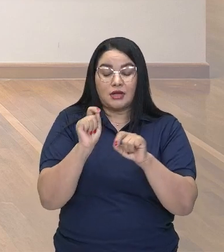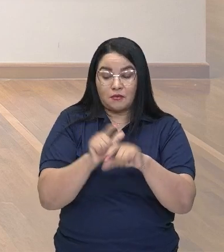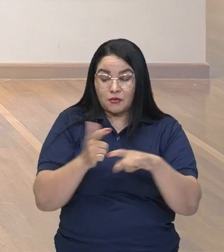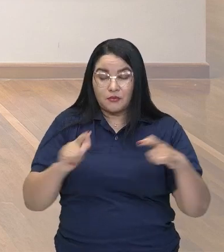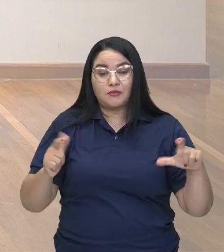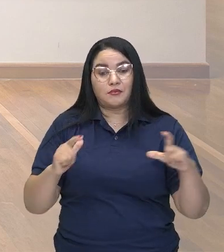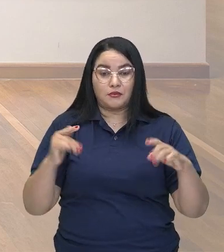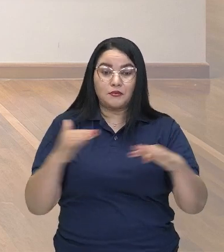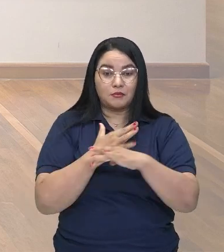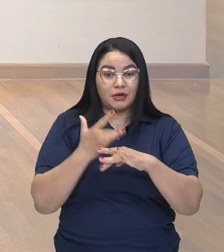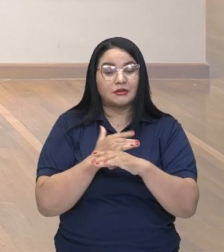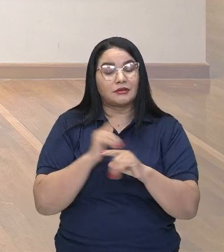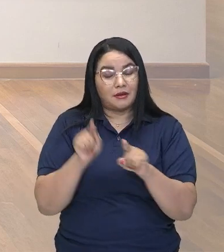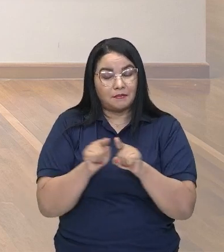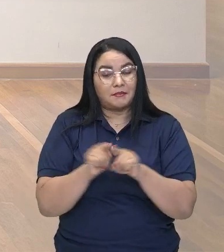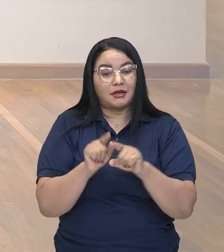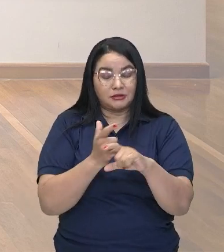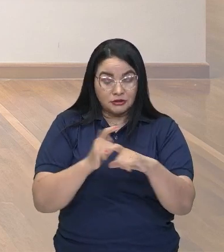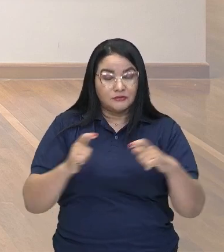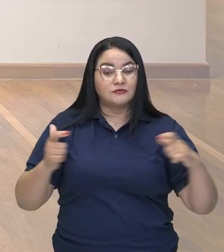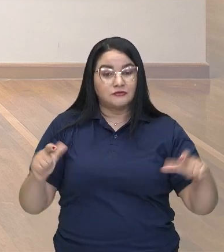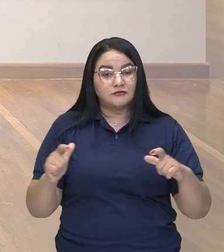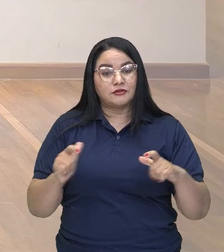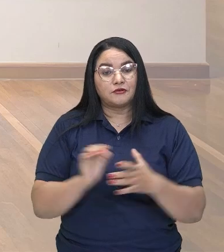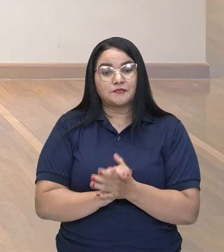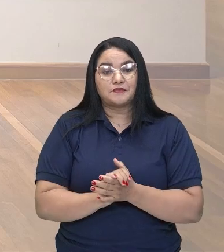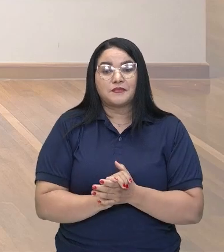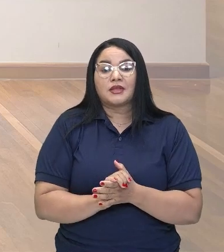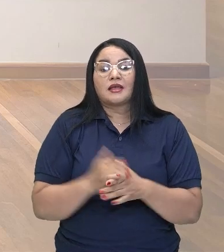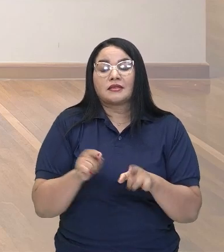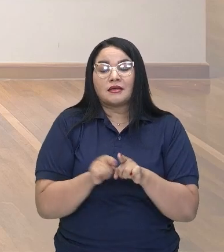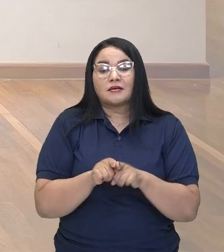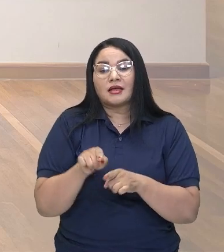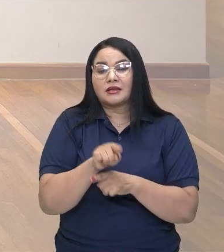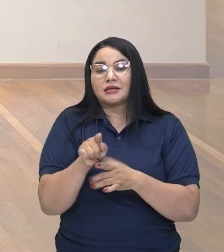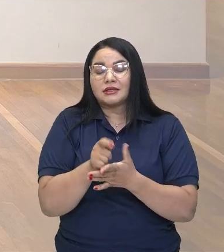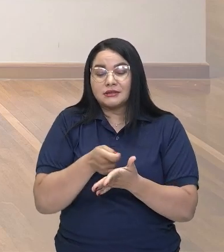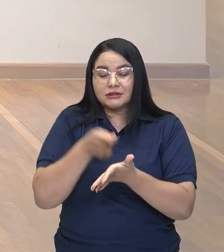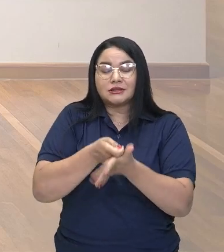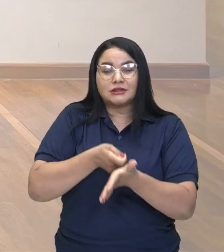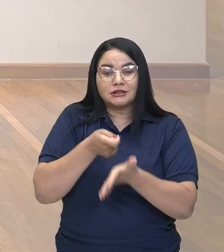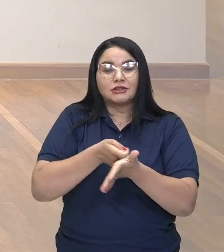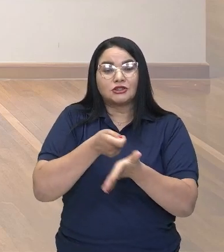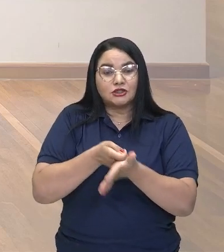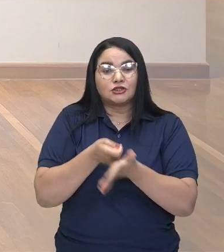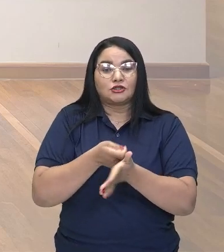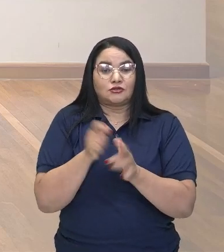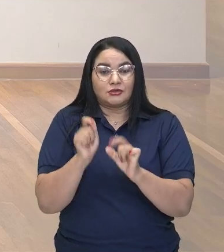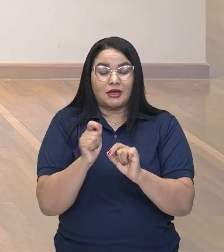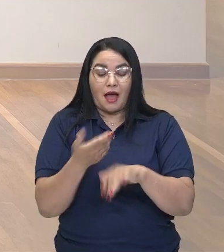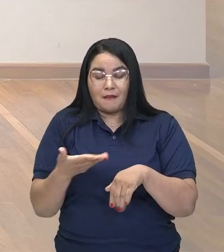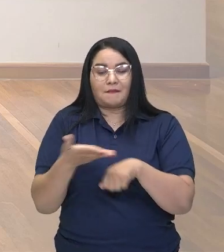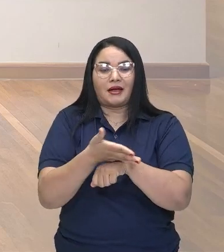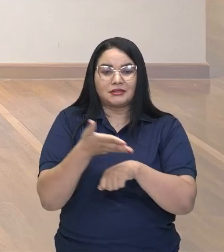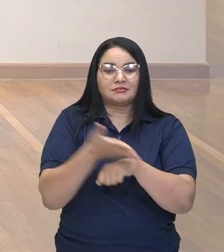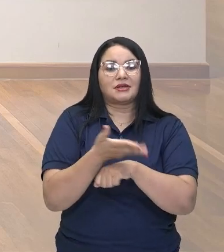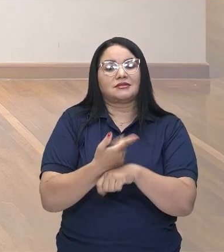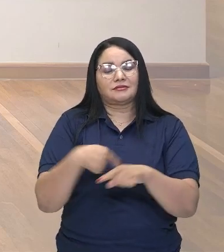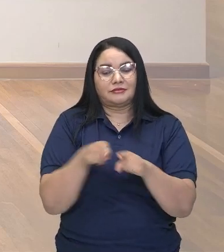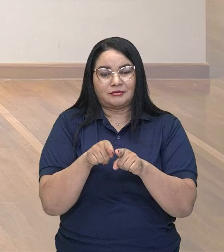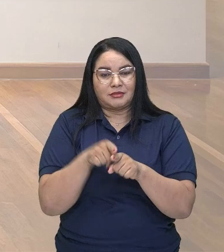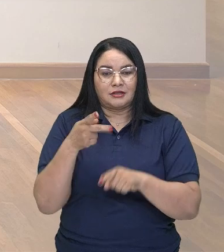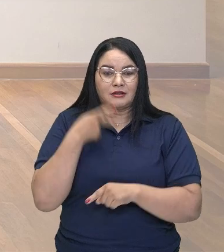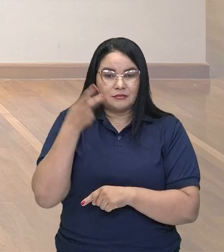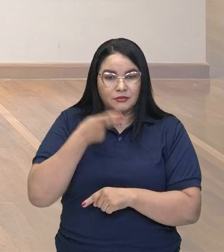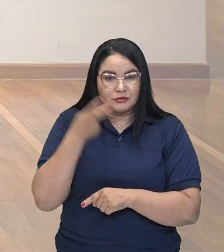exatamente se desenvolver aí nessa região, e eles vão então exigir participação na política, né? Vão querer